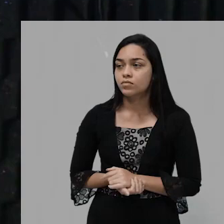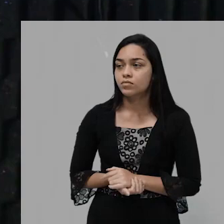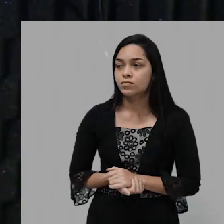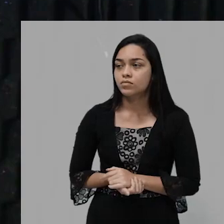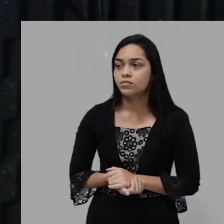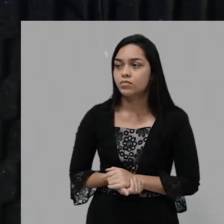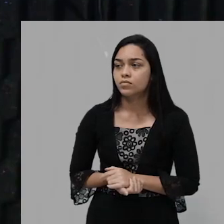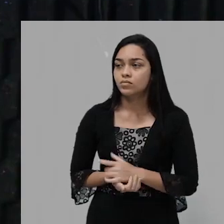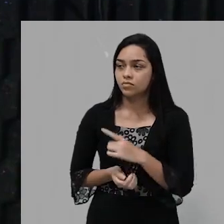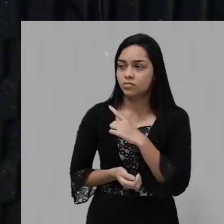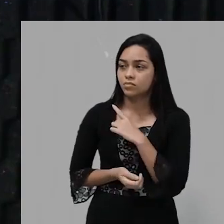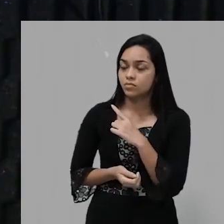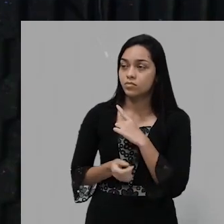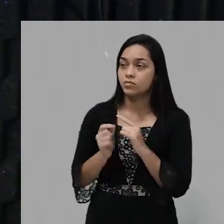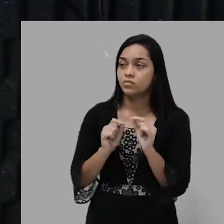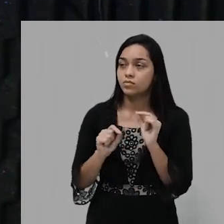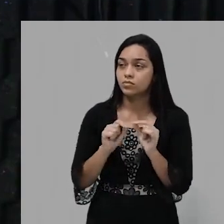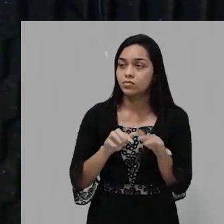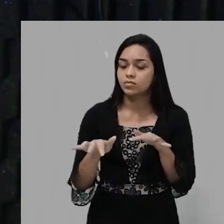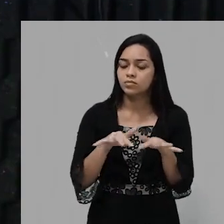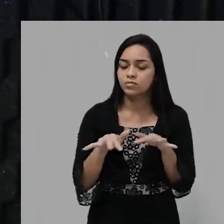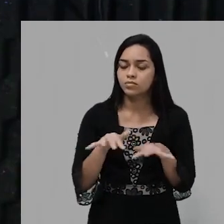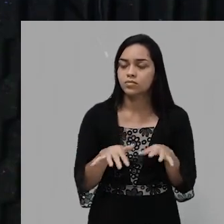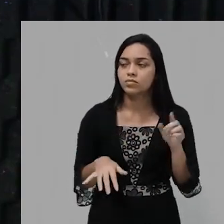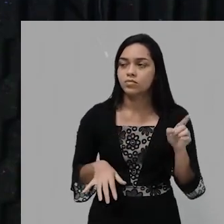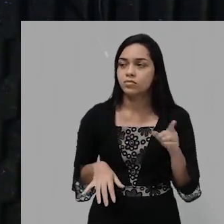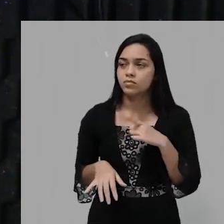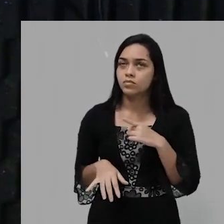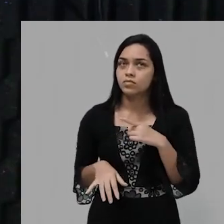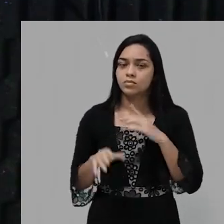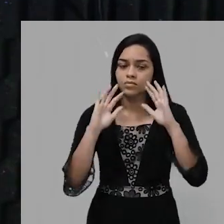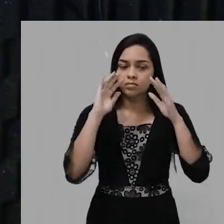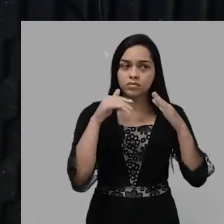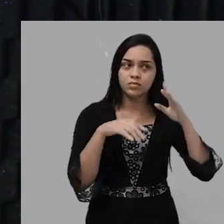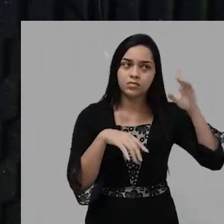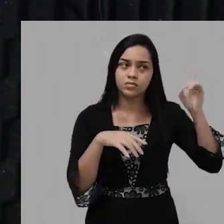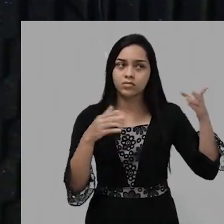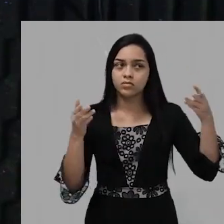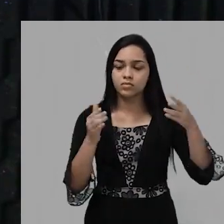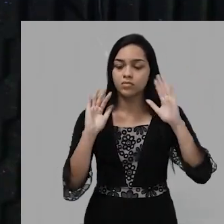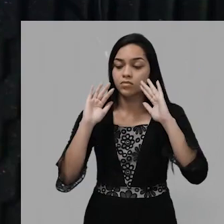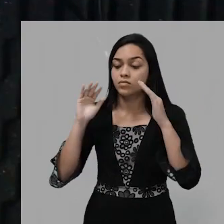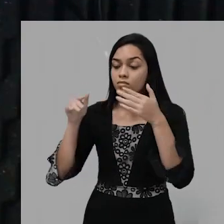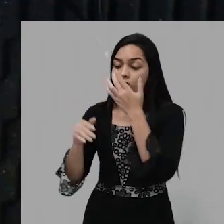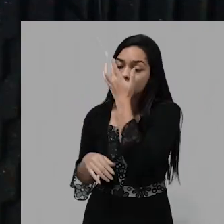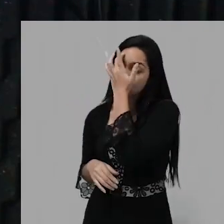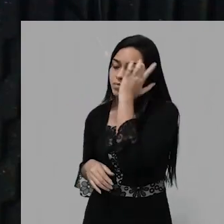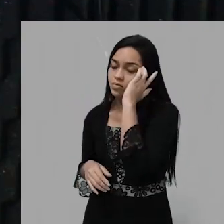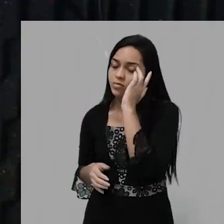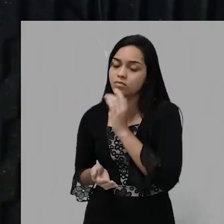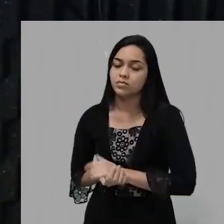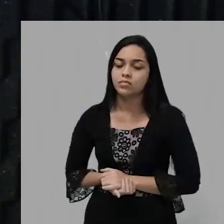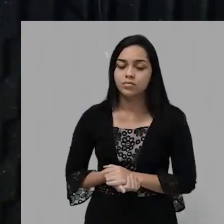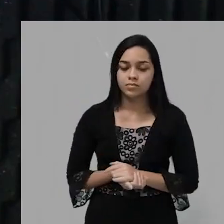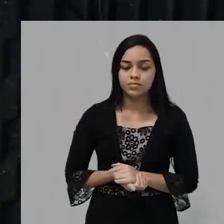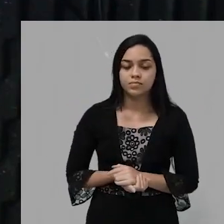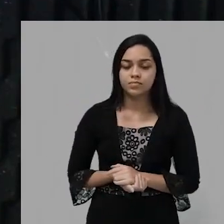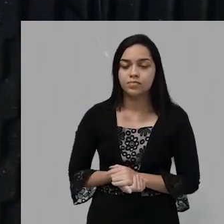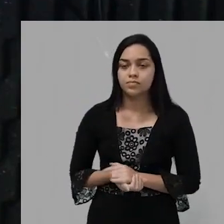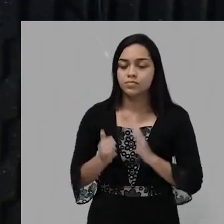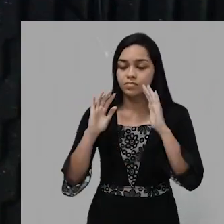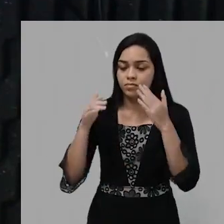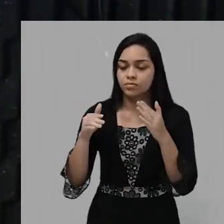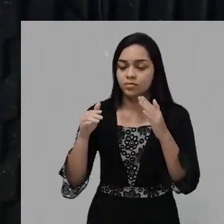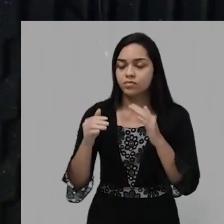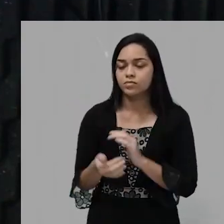filosófico. Então, a gente sai daquele movimento do teocentrismo e agora centraliza mais no humanismo, o homem